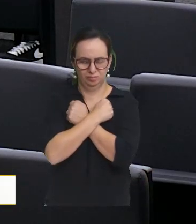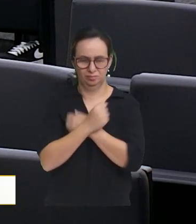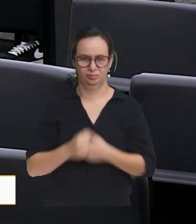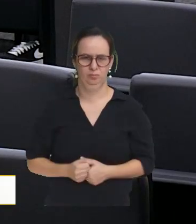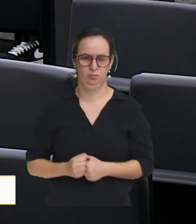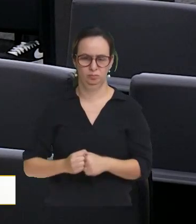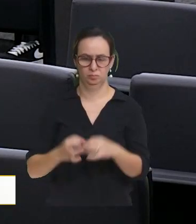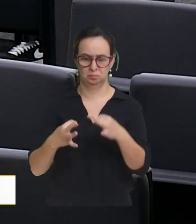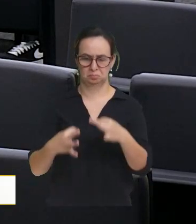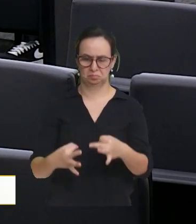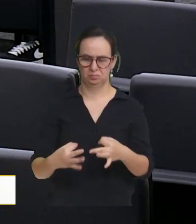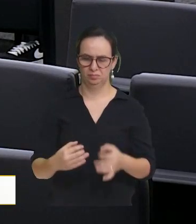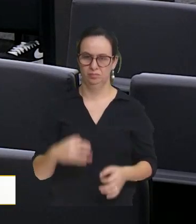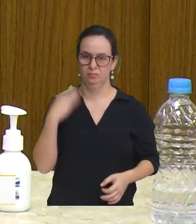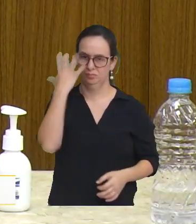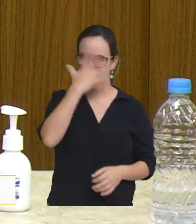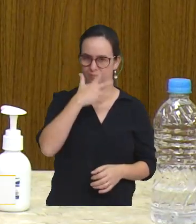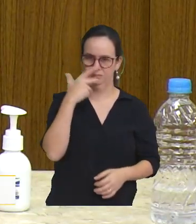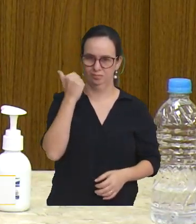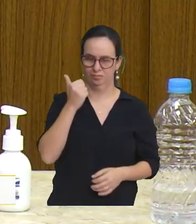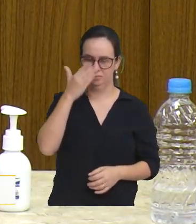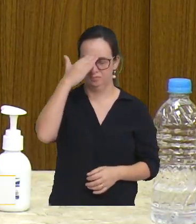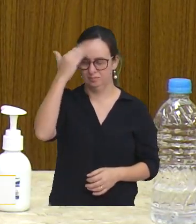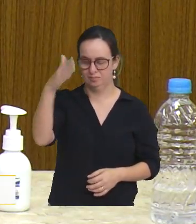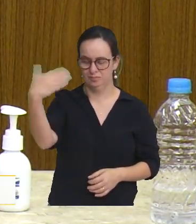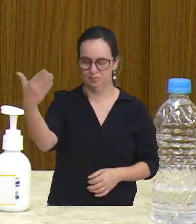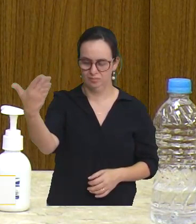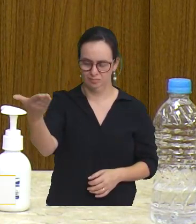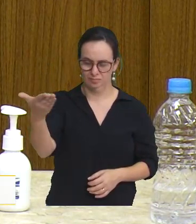homenagem para o doutor Adolfo. Parabéns.